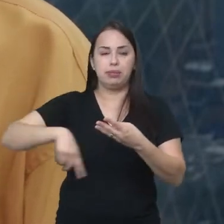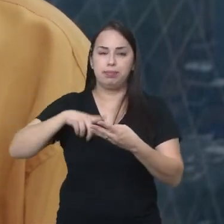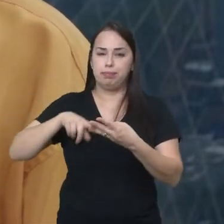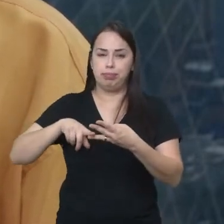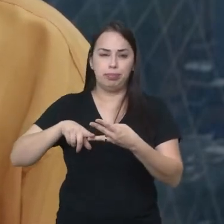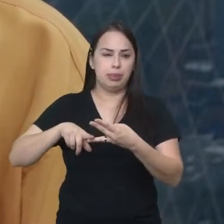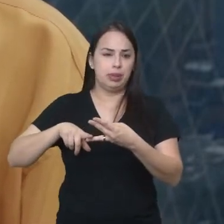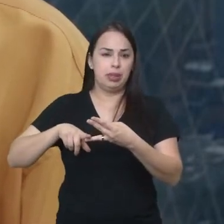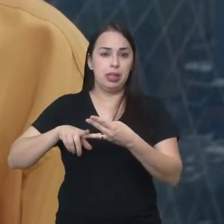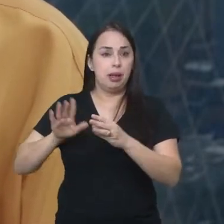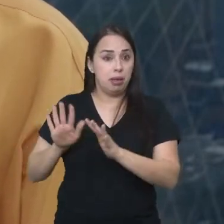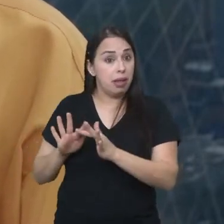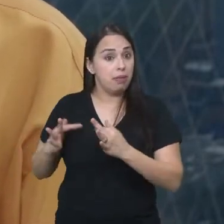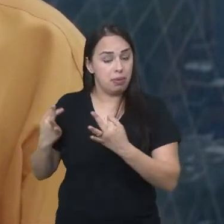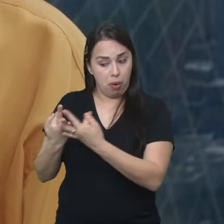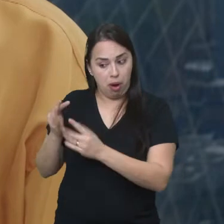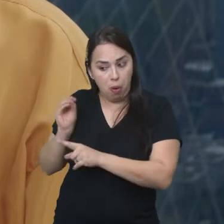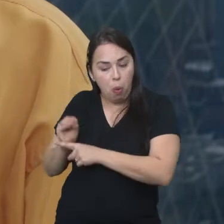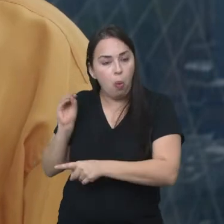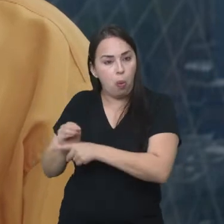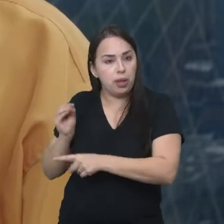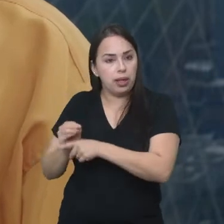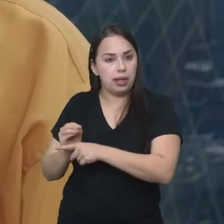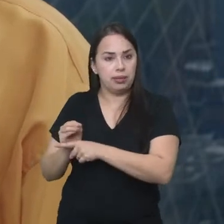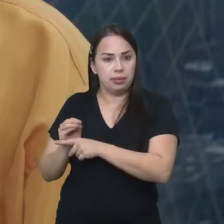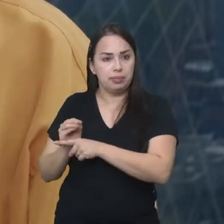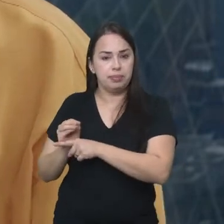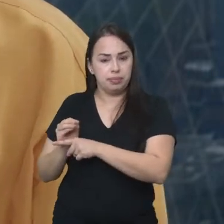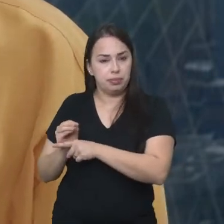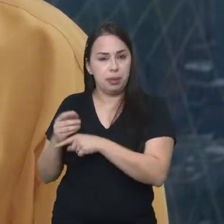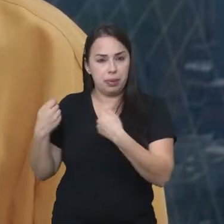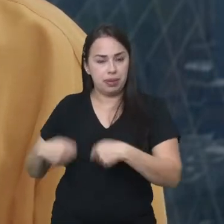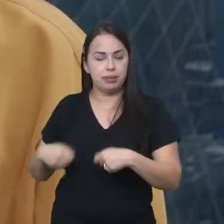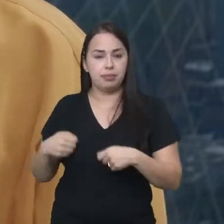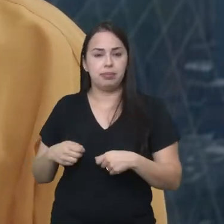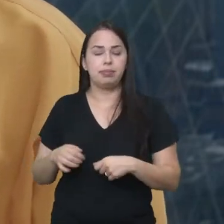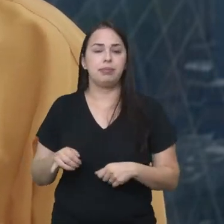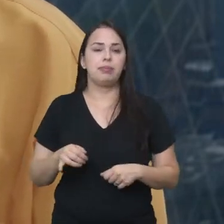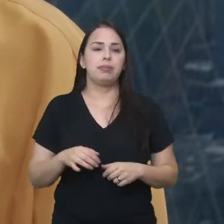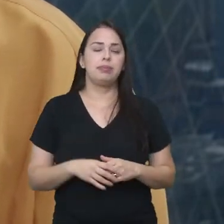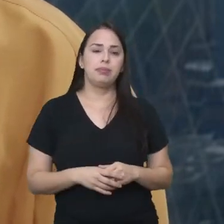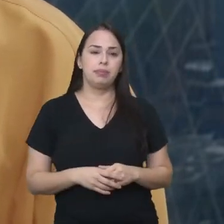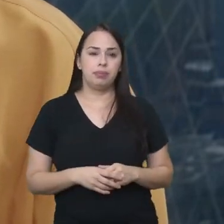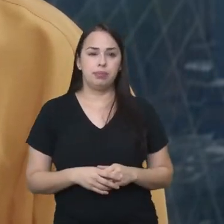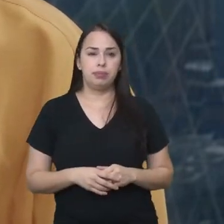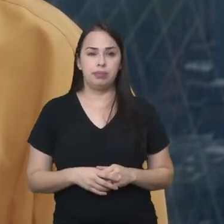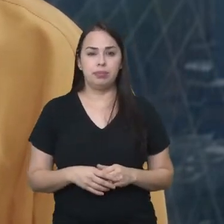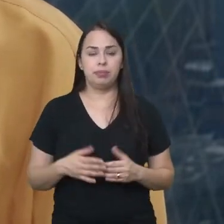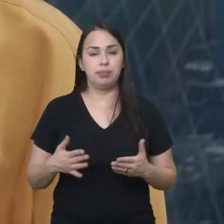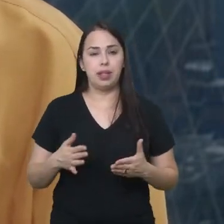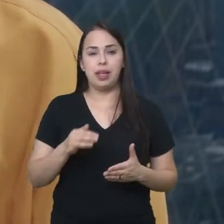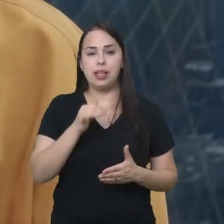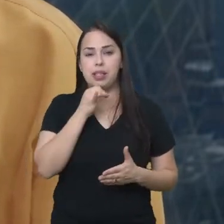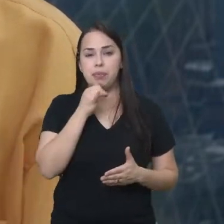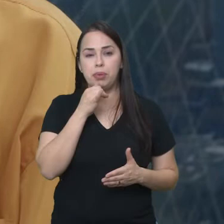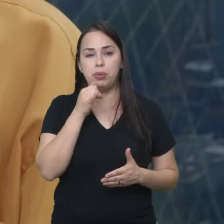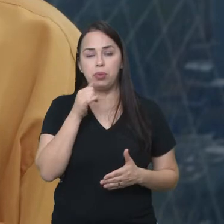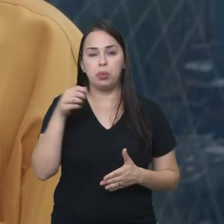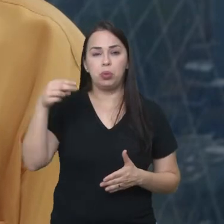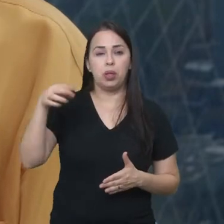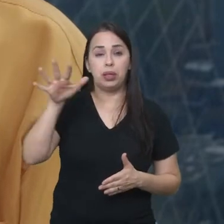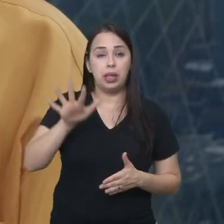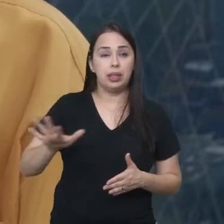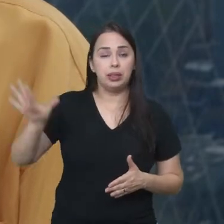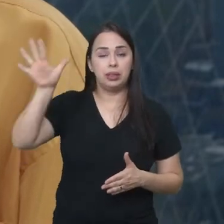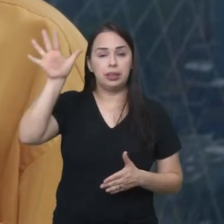família, aquelas também que têm proximidade. Quando a gente vai trazer a realidade no âmbito nacional, de que foi dito que 70%